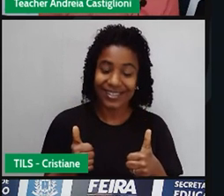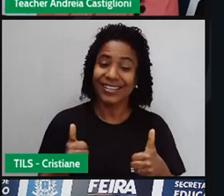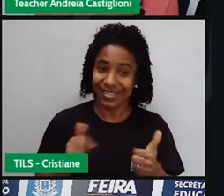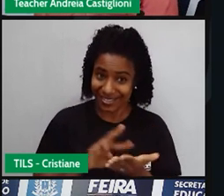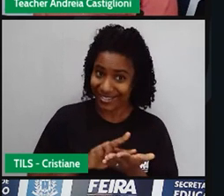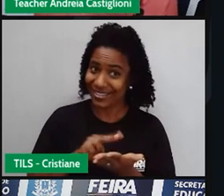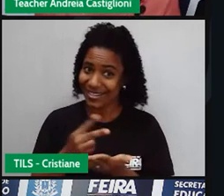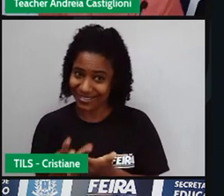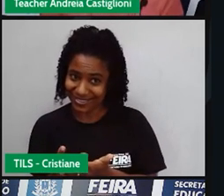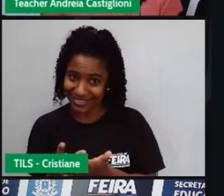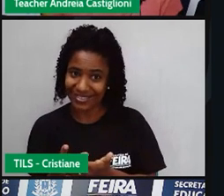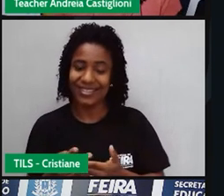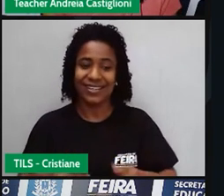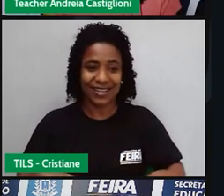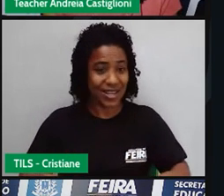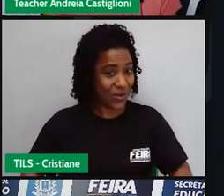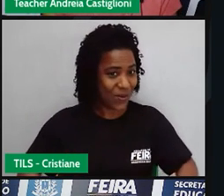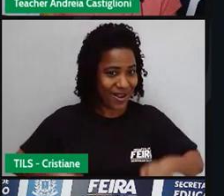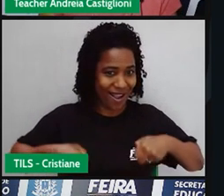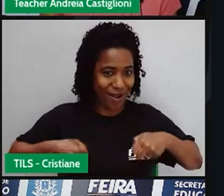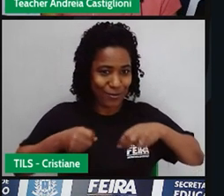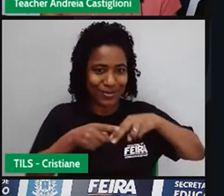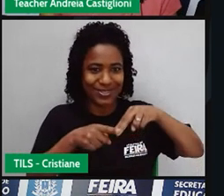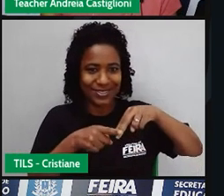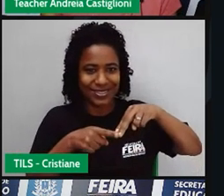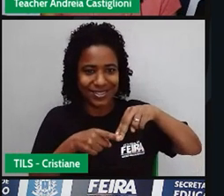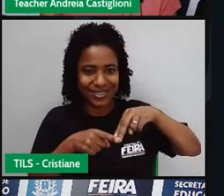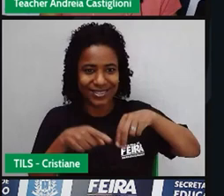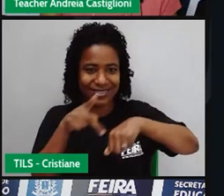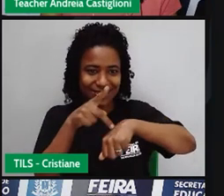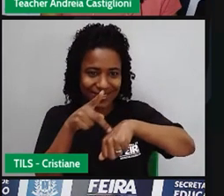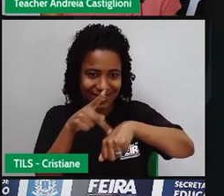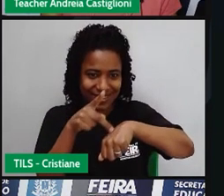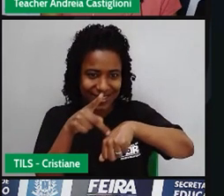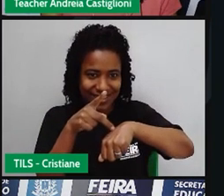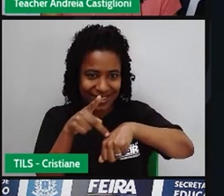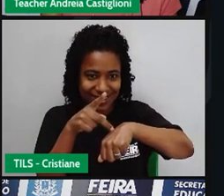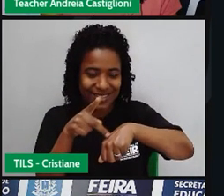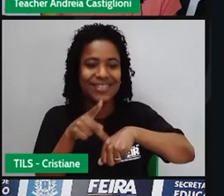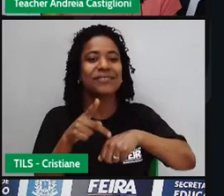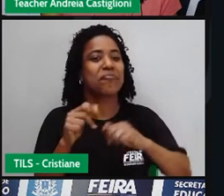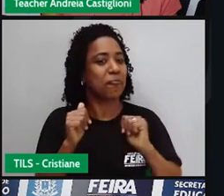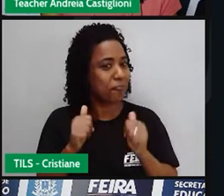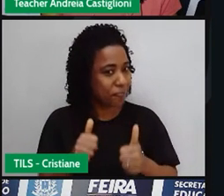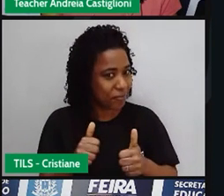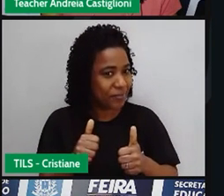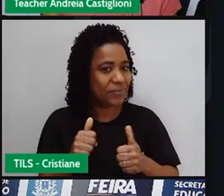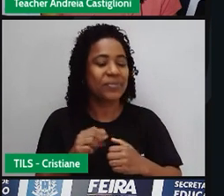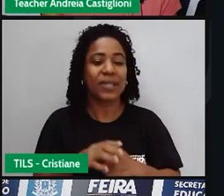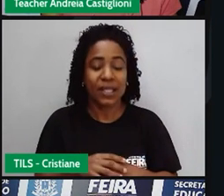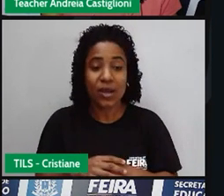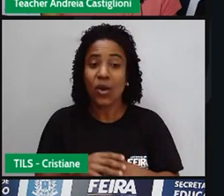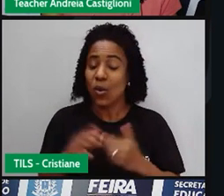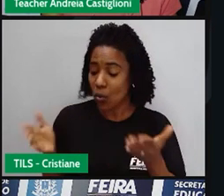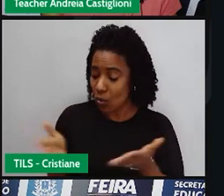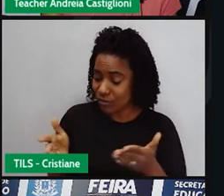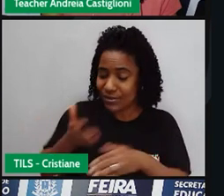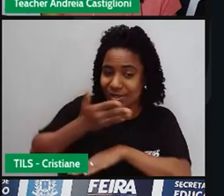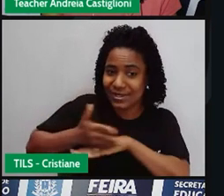alta frente do Então hoje vocês viram também